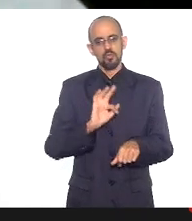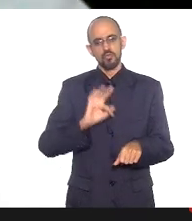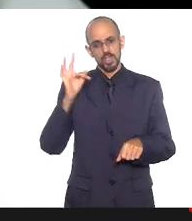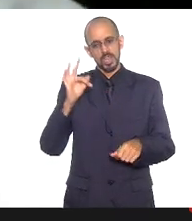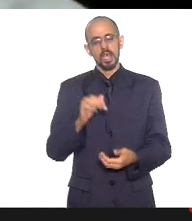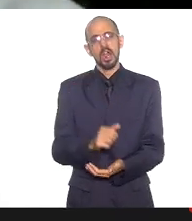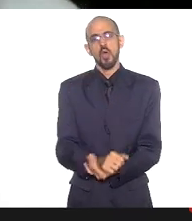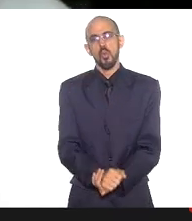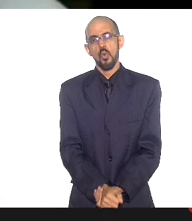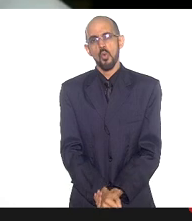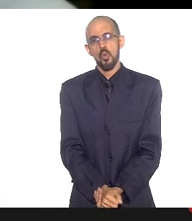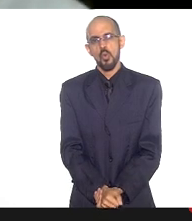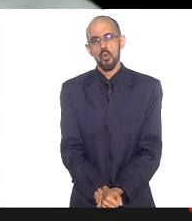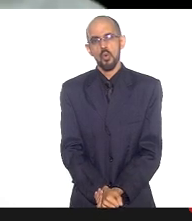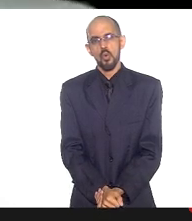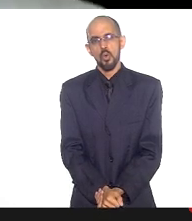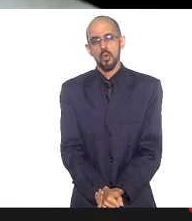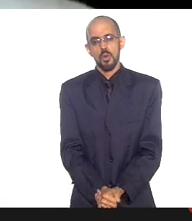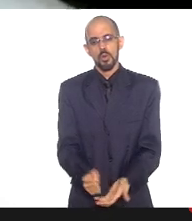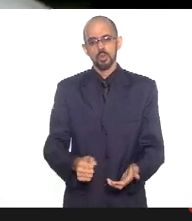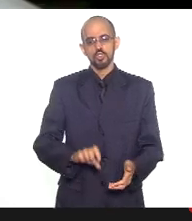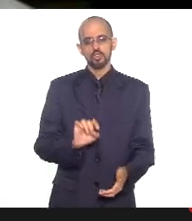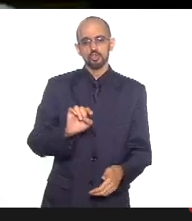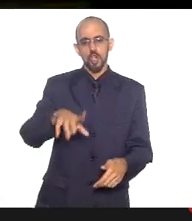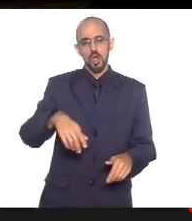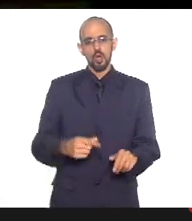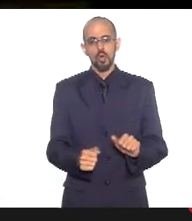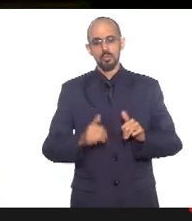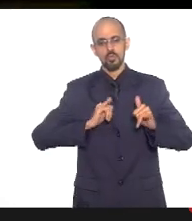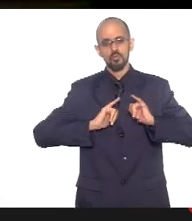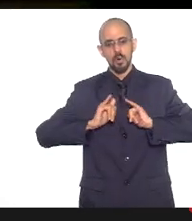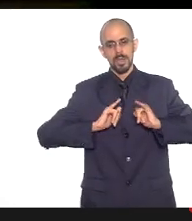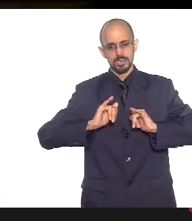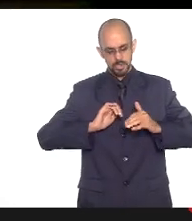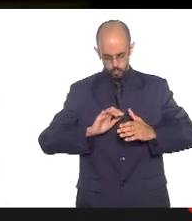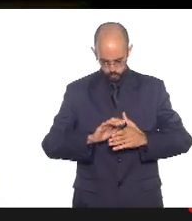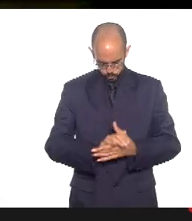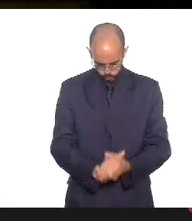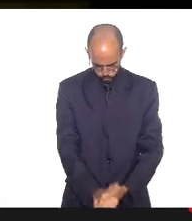Justiça Estadual, apenas como elemento informativo.